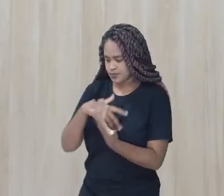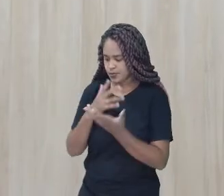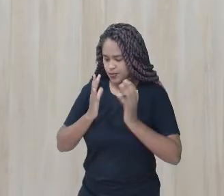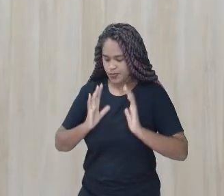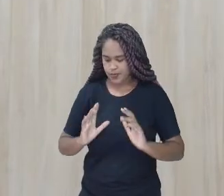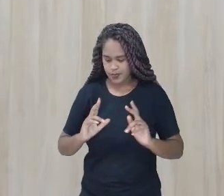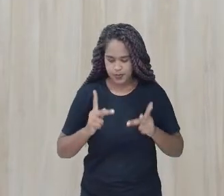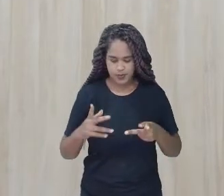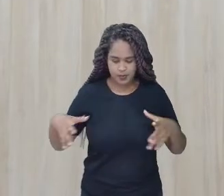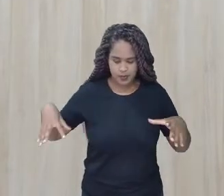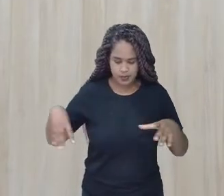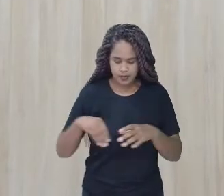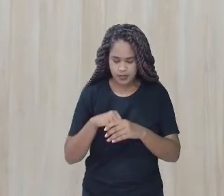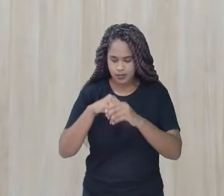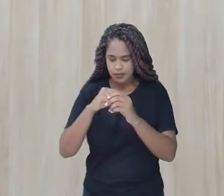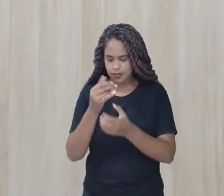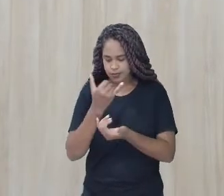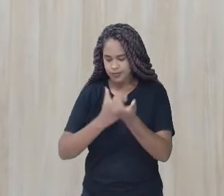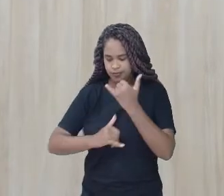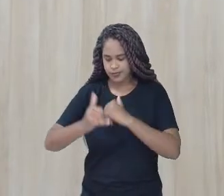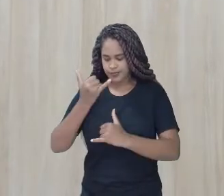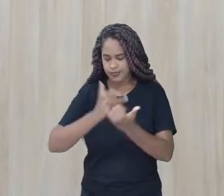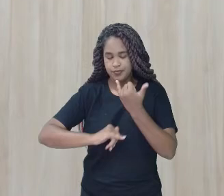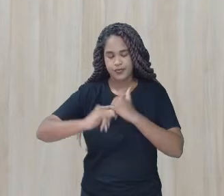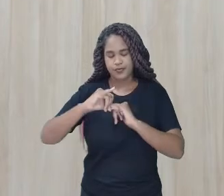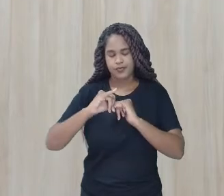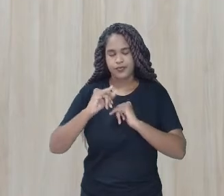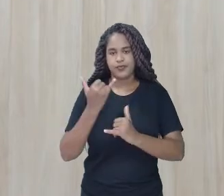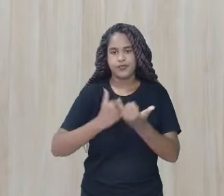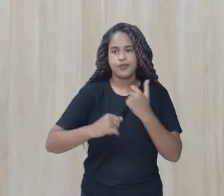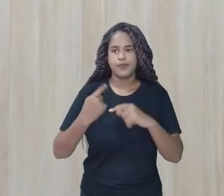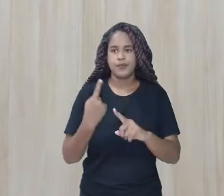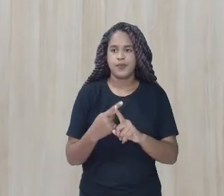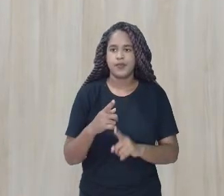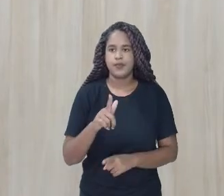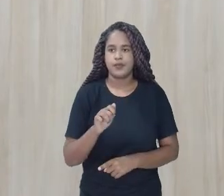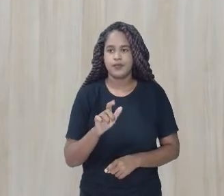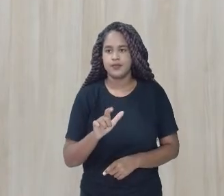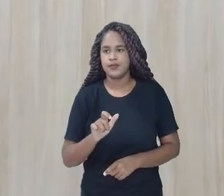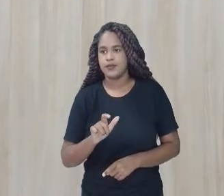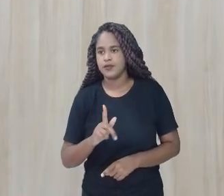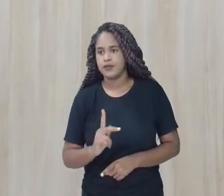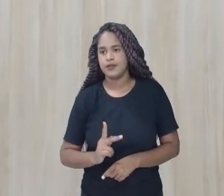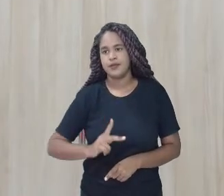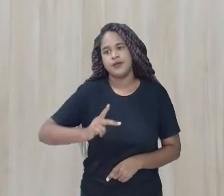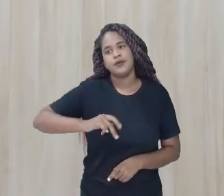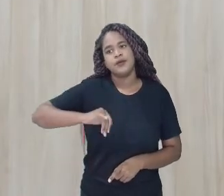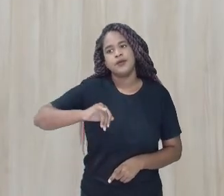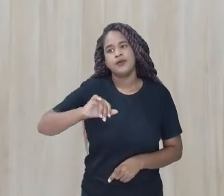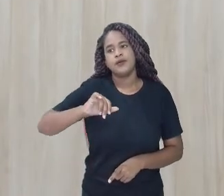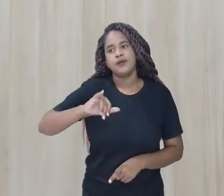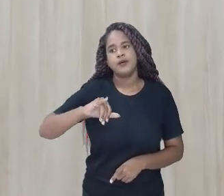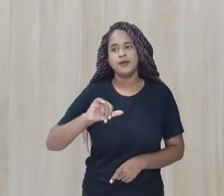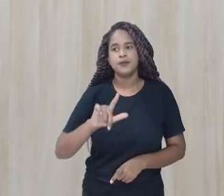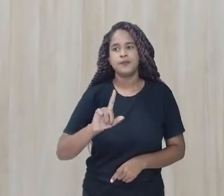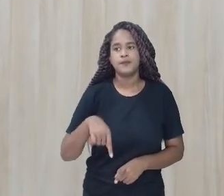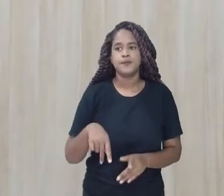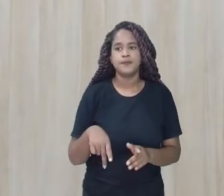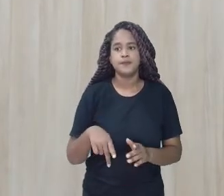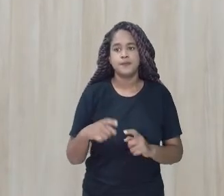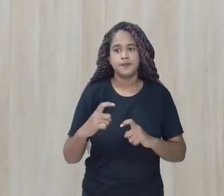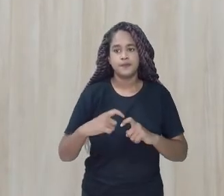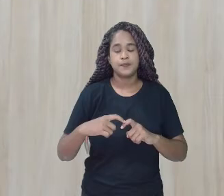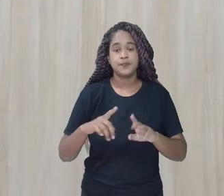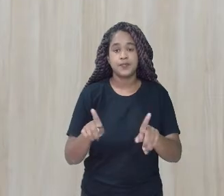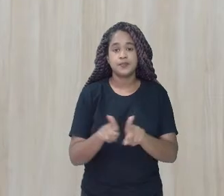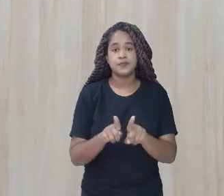ao laboratório, porque o Jekyll é médico, mas também a gente tem questões filosóficas da